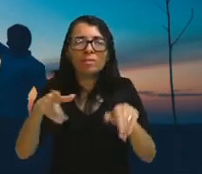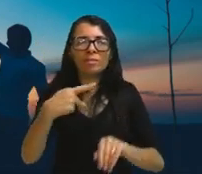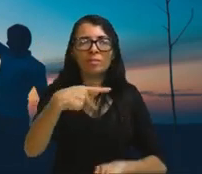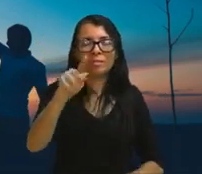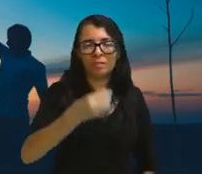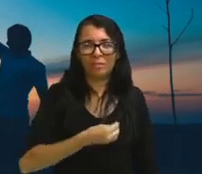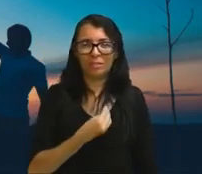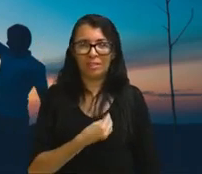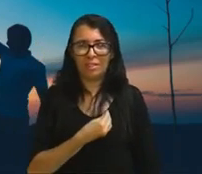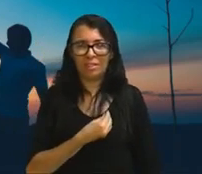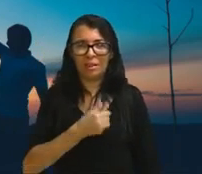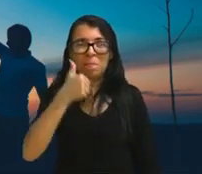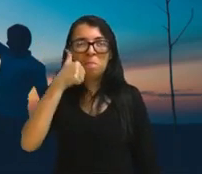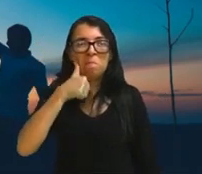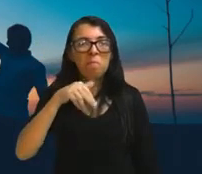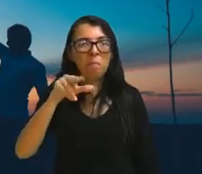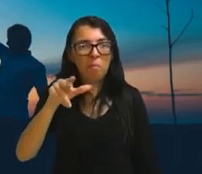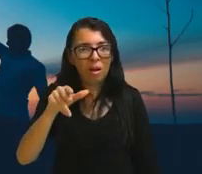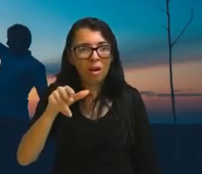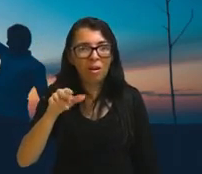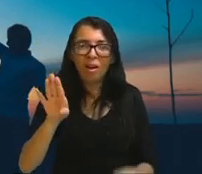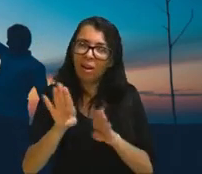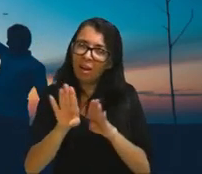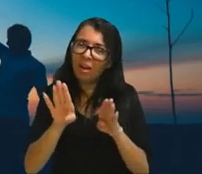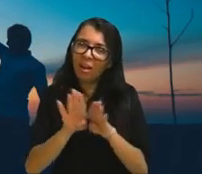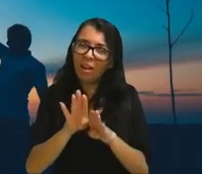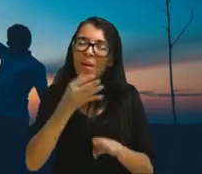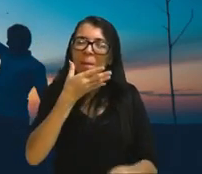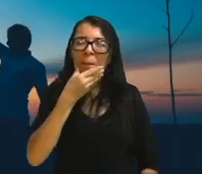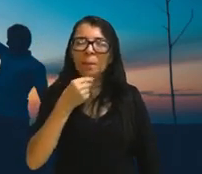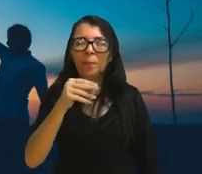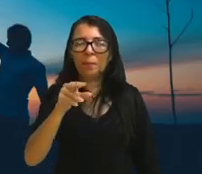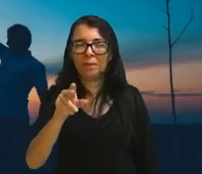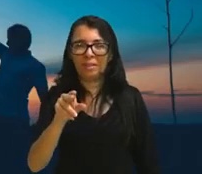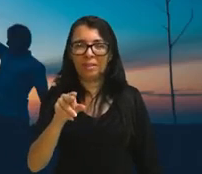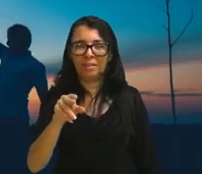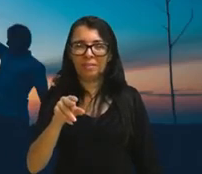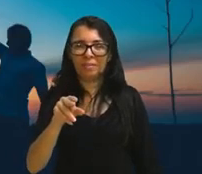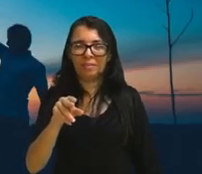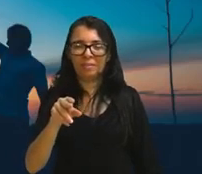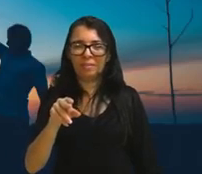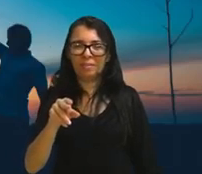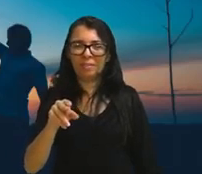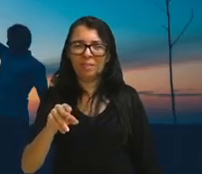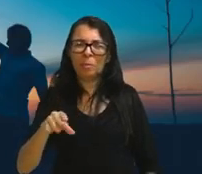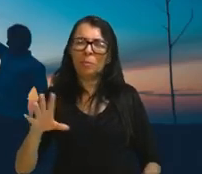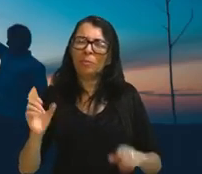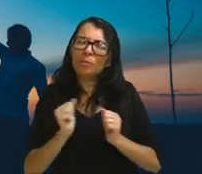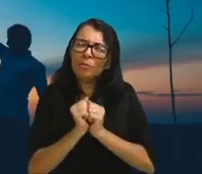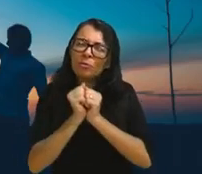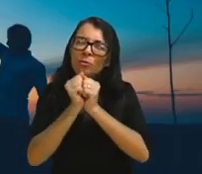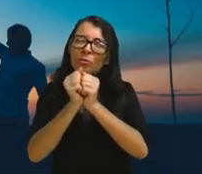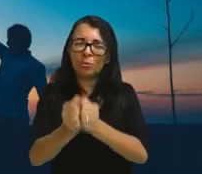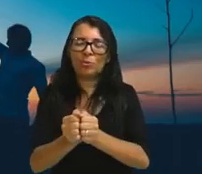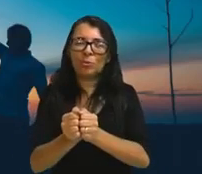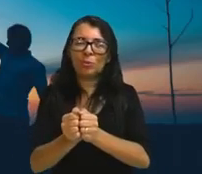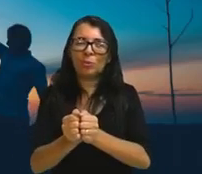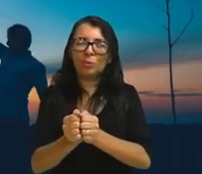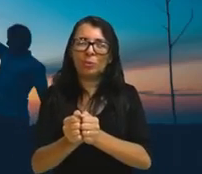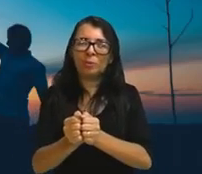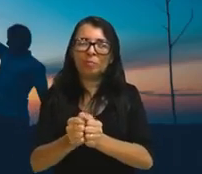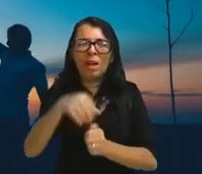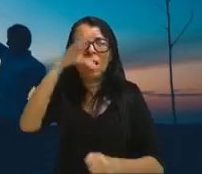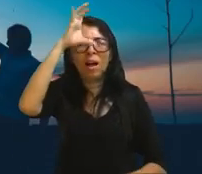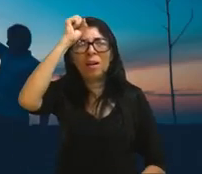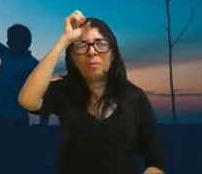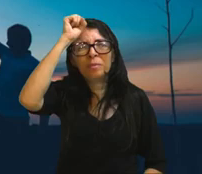conosco até agora, ouvindo essa mensagem. Que você possa realmente estar